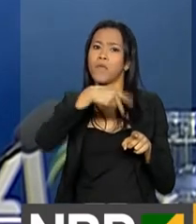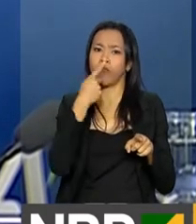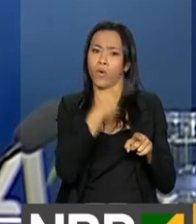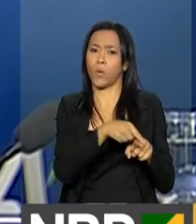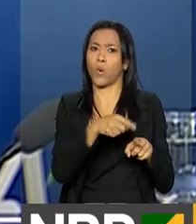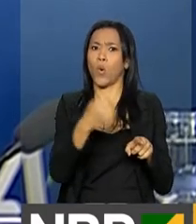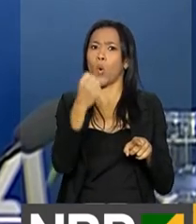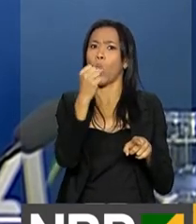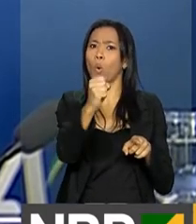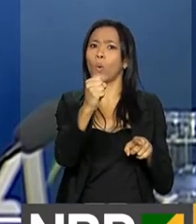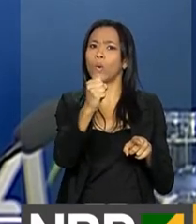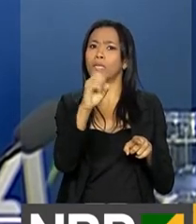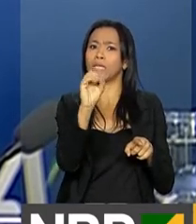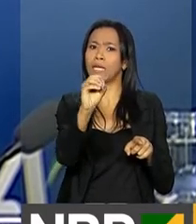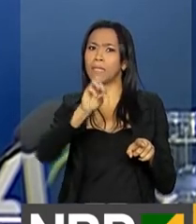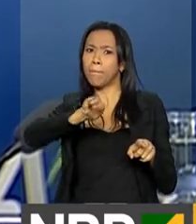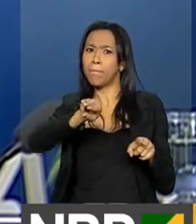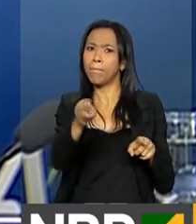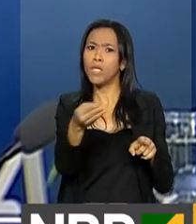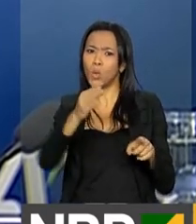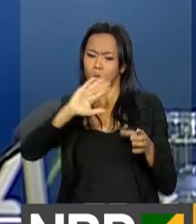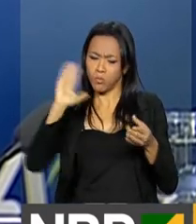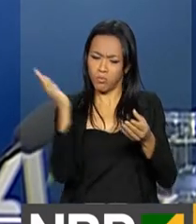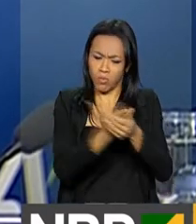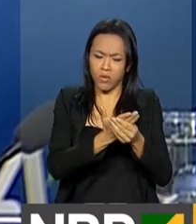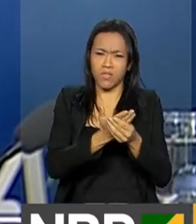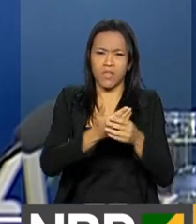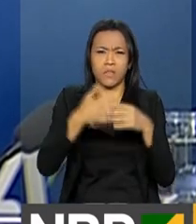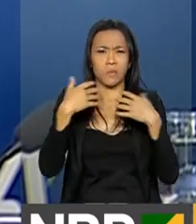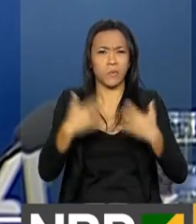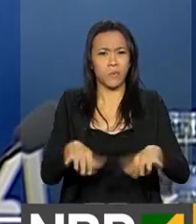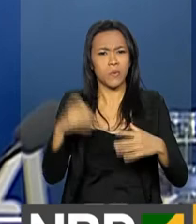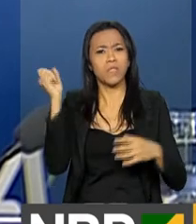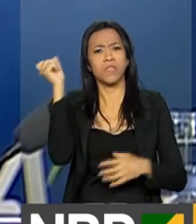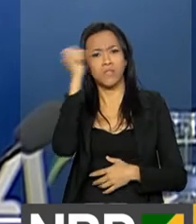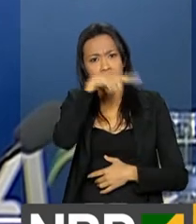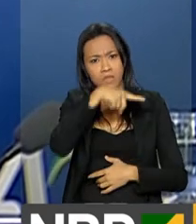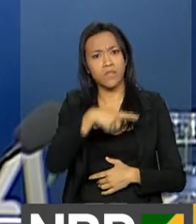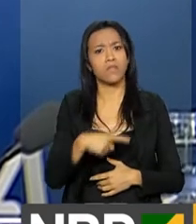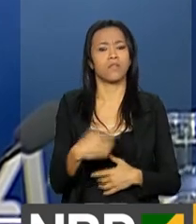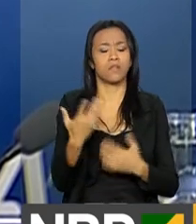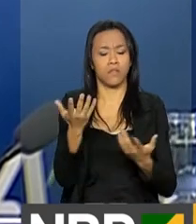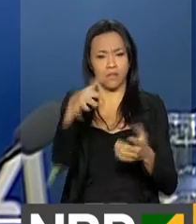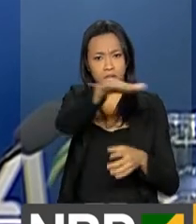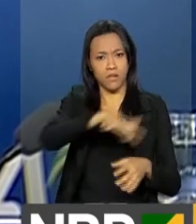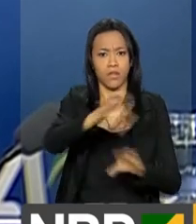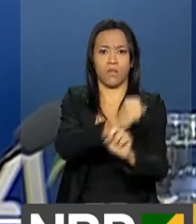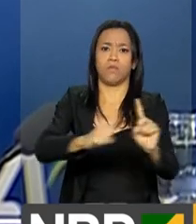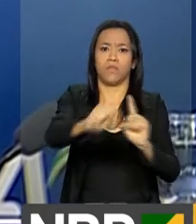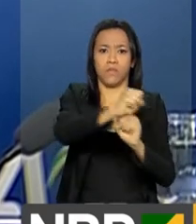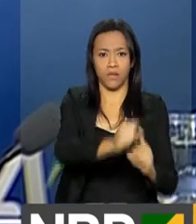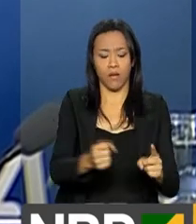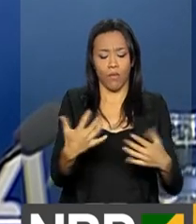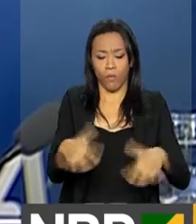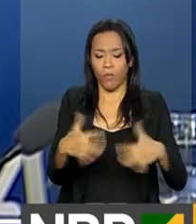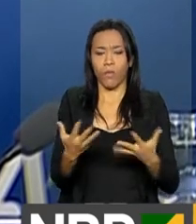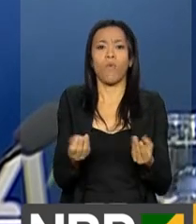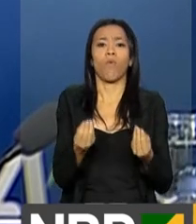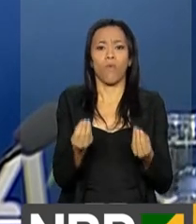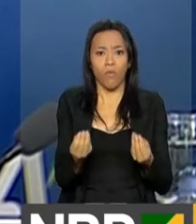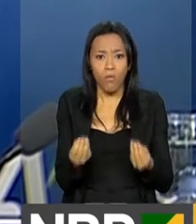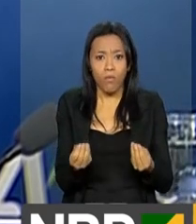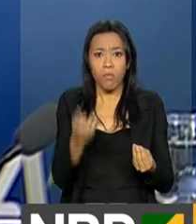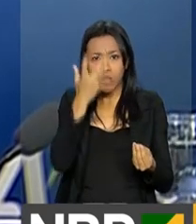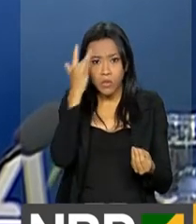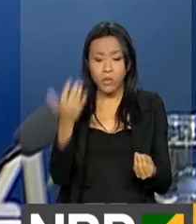milhões de processos. Isto cria uma instabilidade social extraordinária, não é? Porque você coloca a